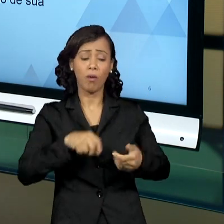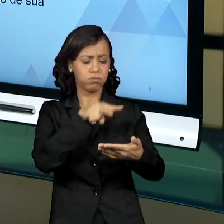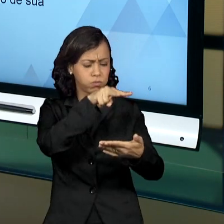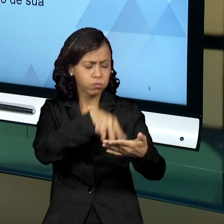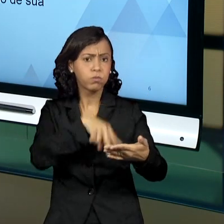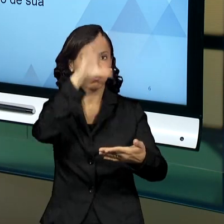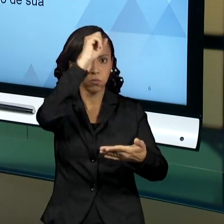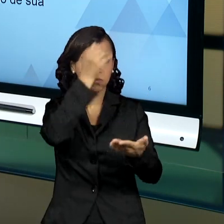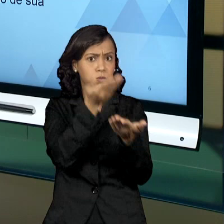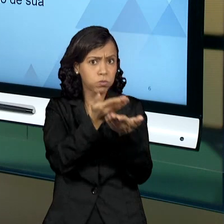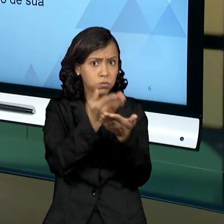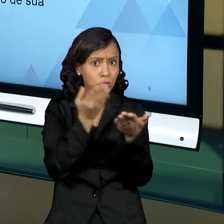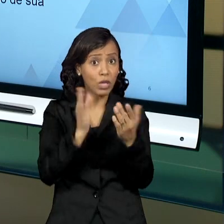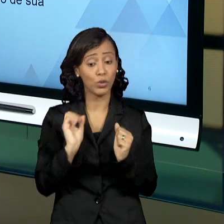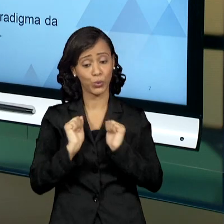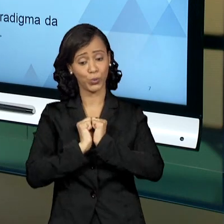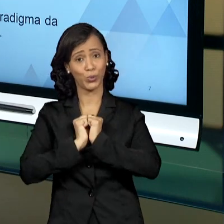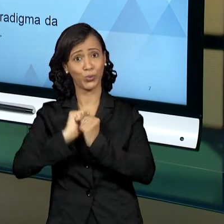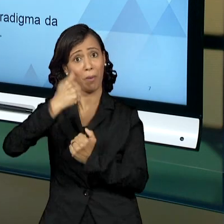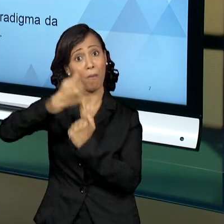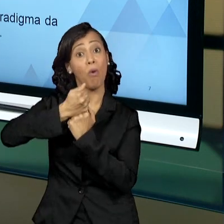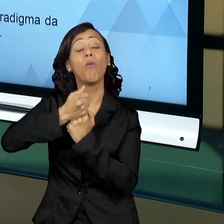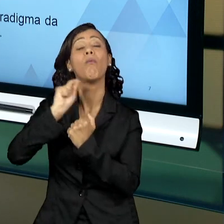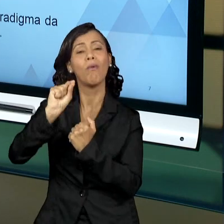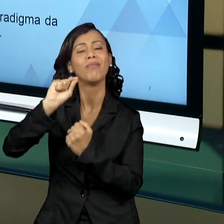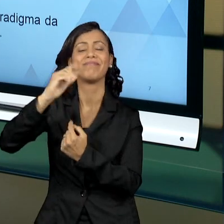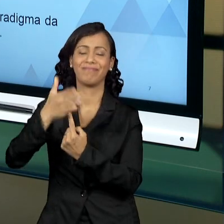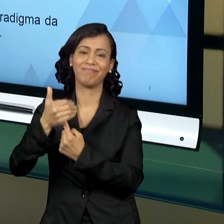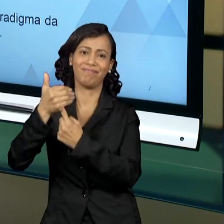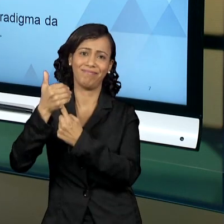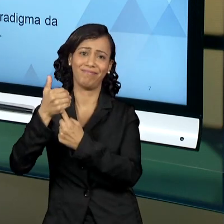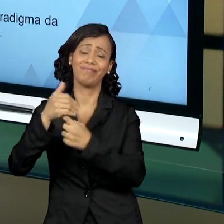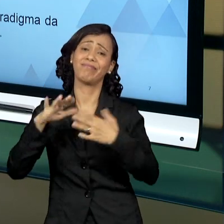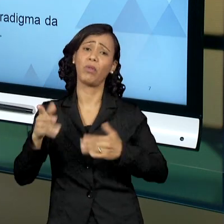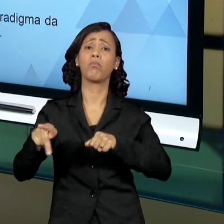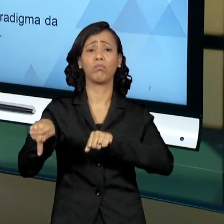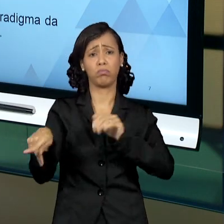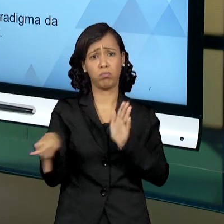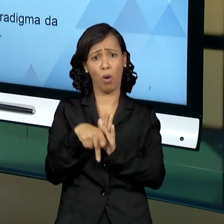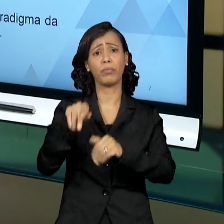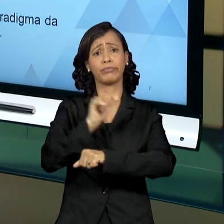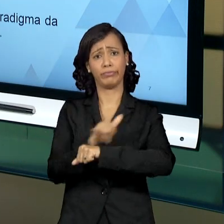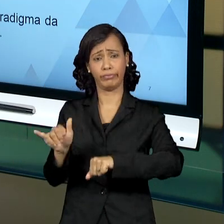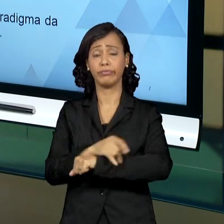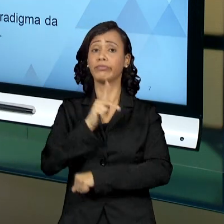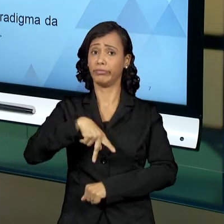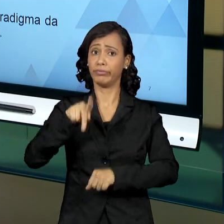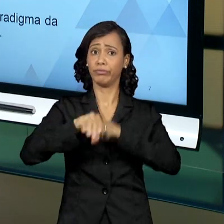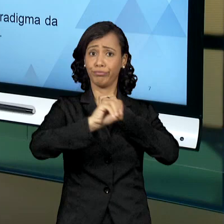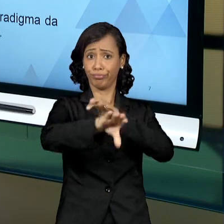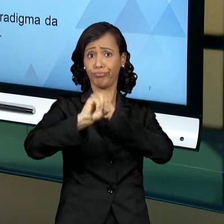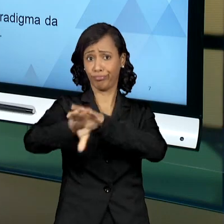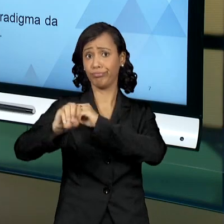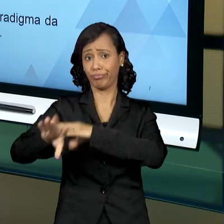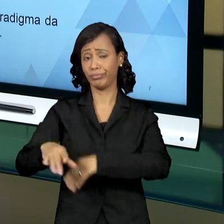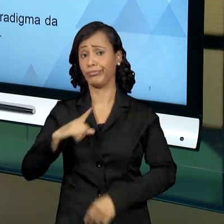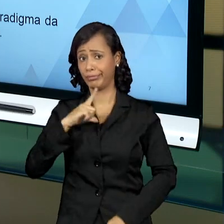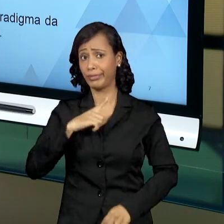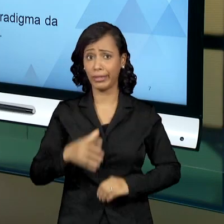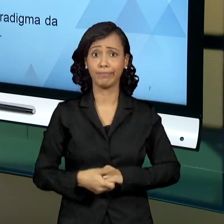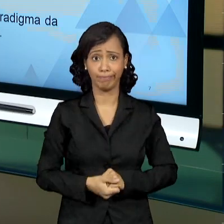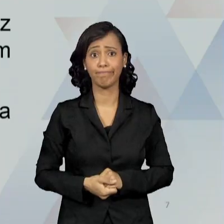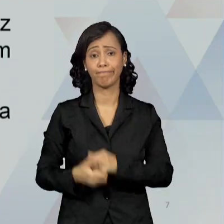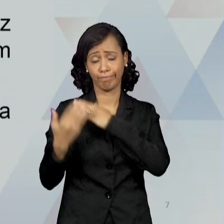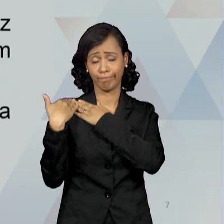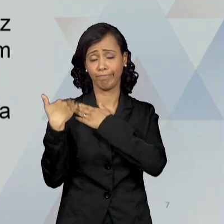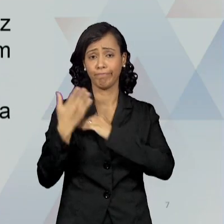de problemas. E, sem sombra de dúvida, cabe ao professor. Porque, basicamente, tem aqui, né, eu gosto de trazer